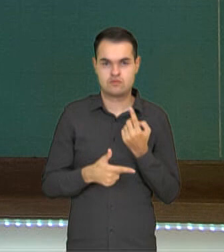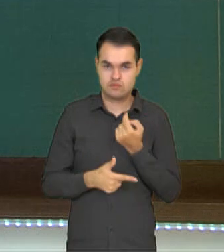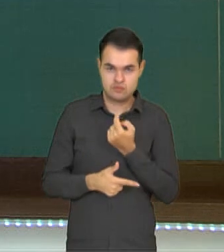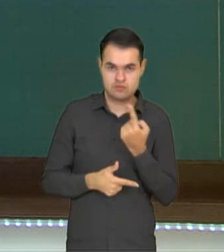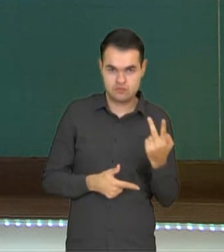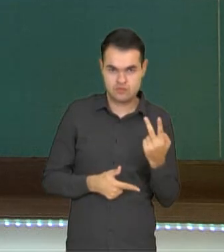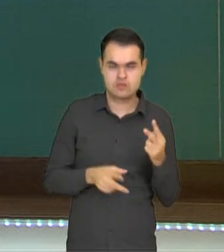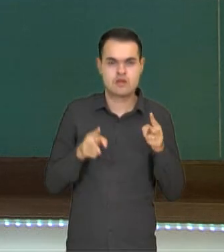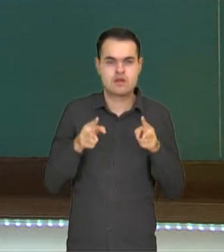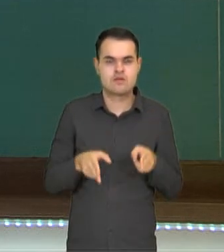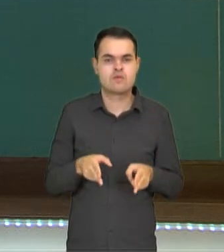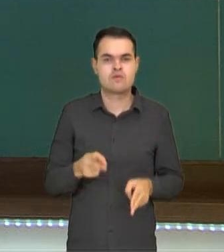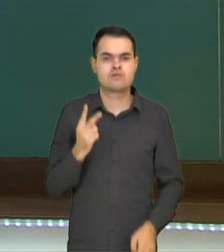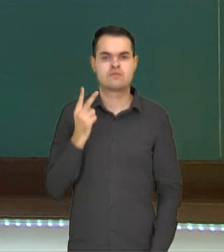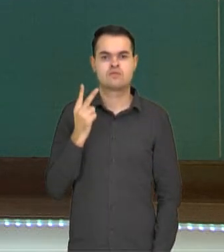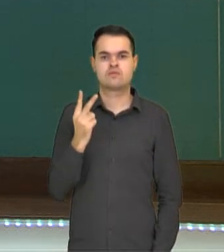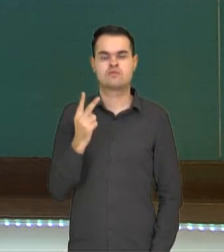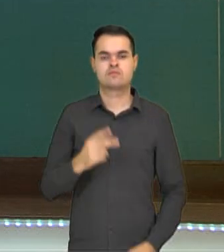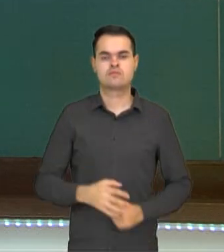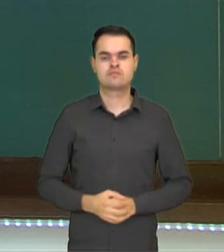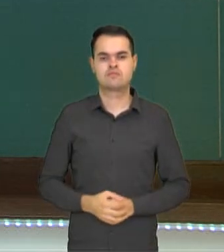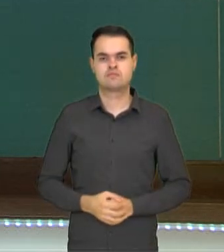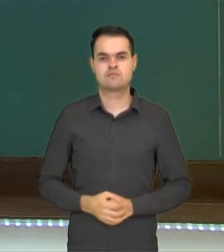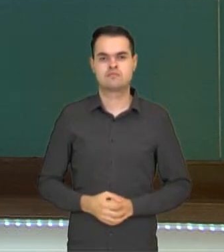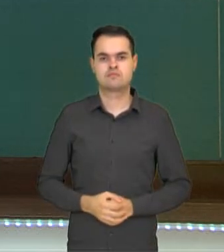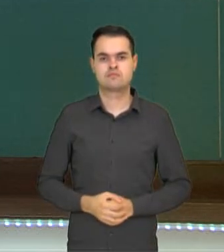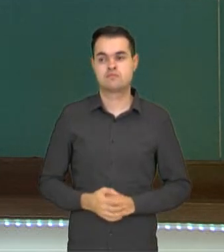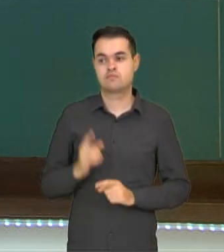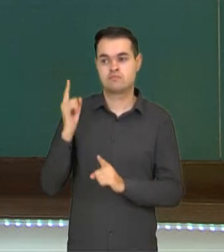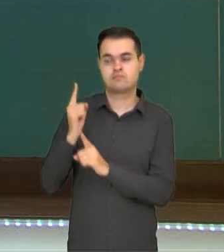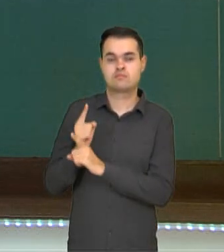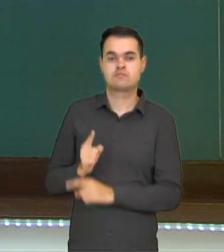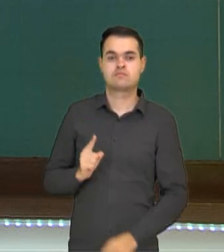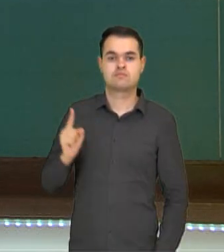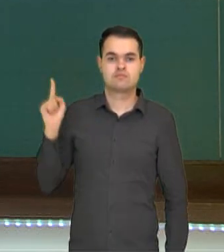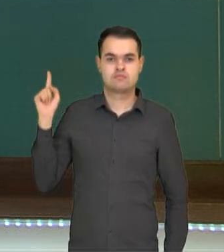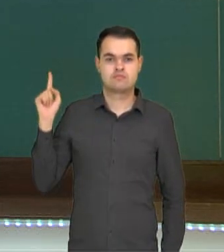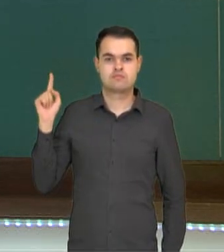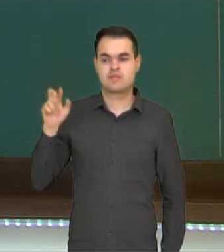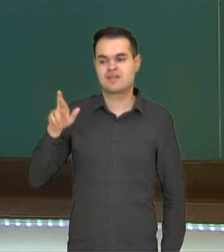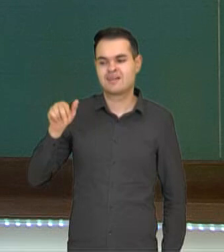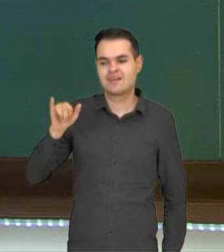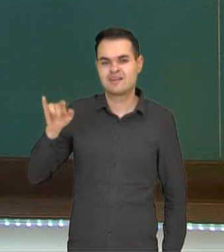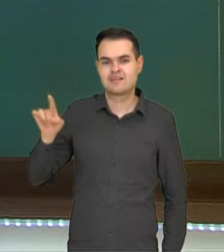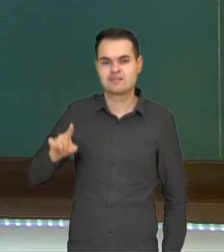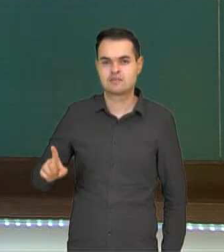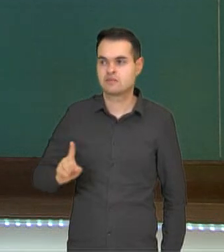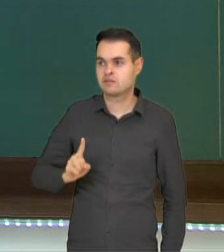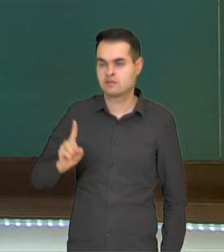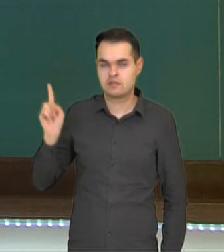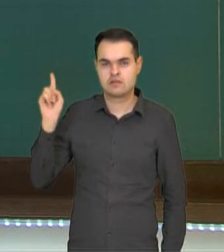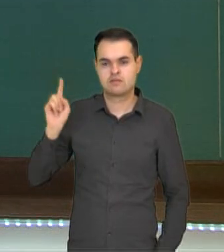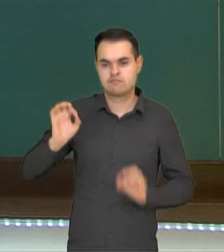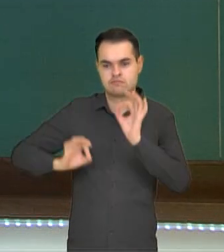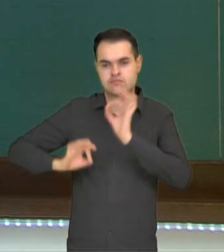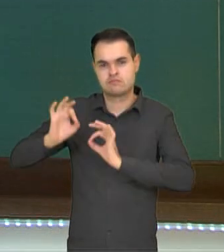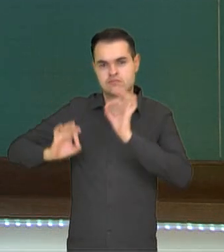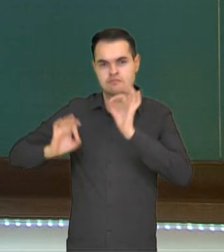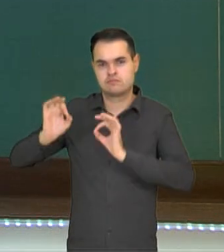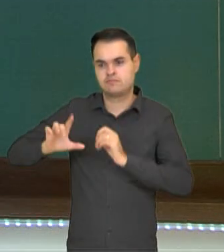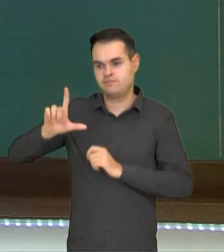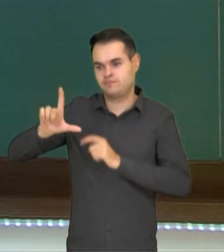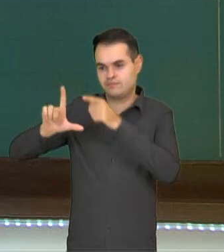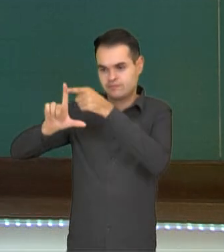2. Isso aí. Então, aqui nós encontramos a raiz dessa função. Ou seja, lá quando for construir o seu